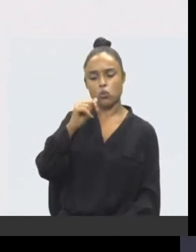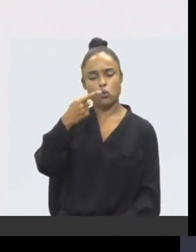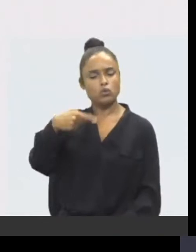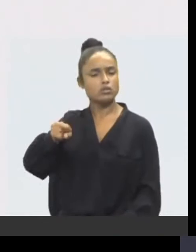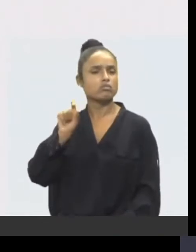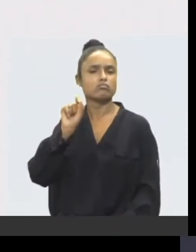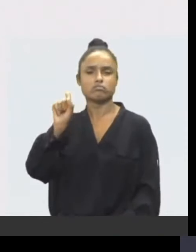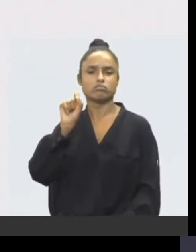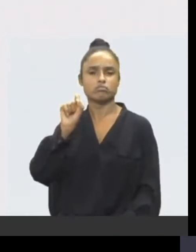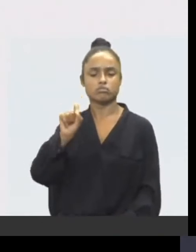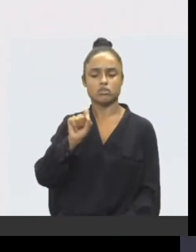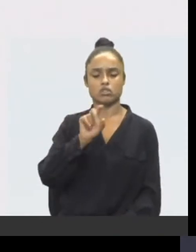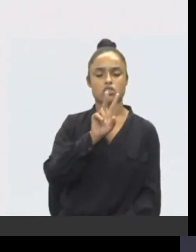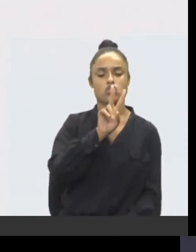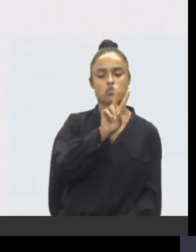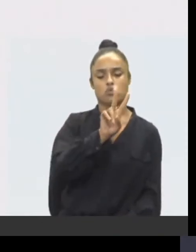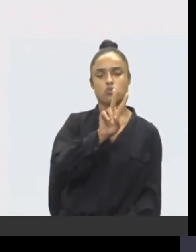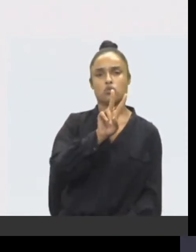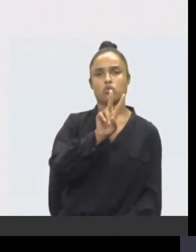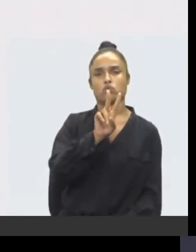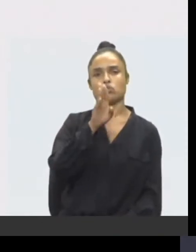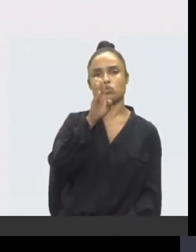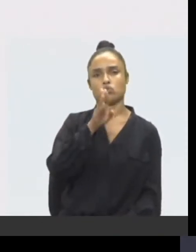de 2,4 de